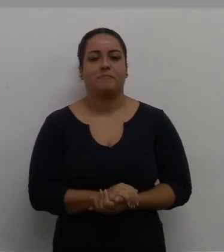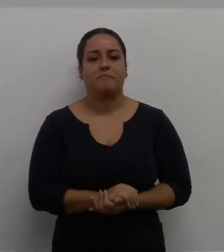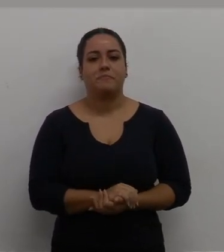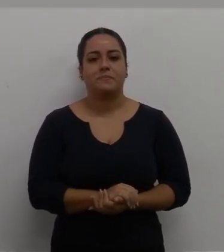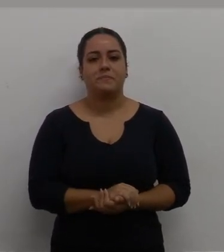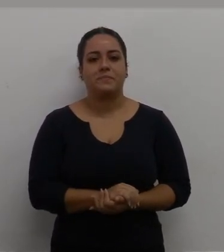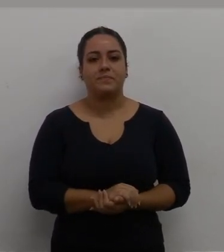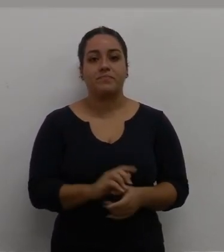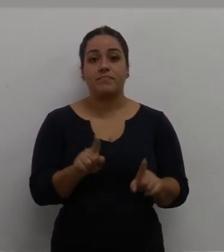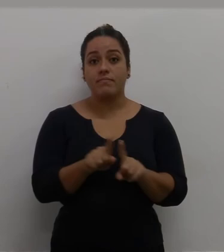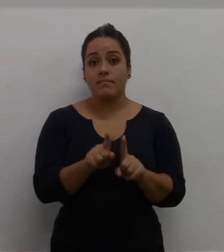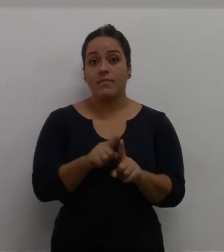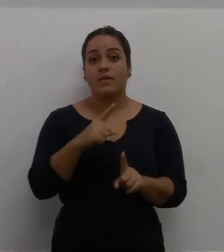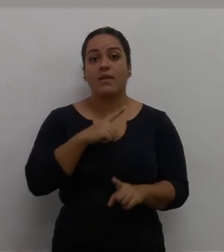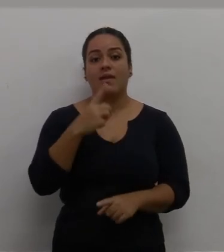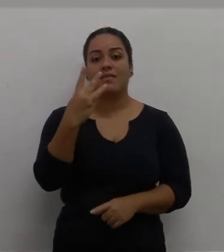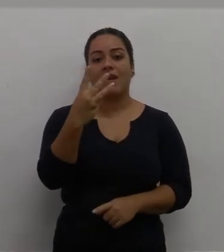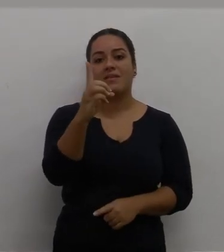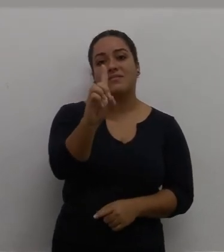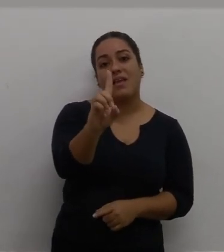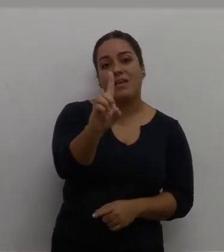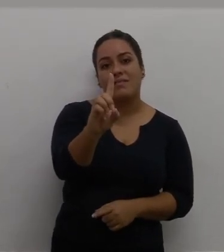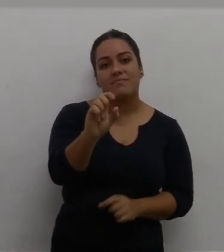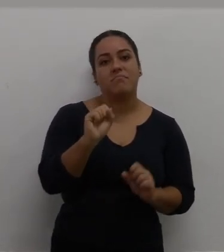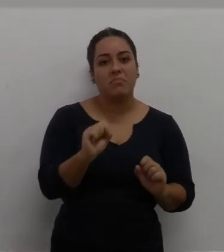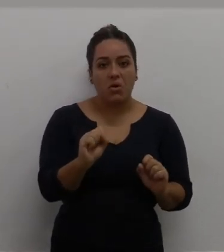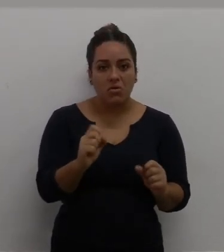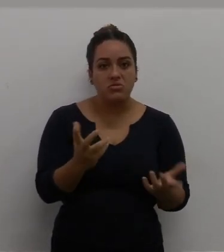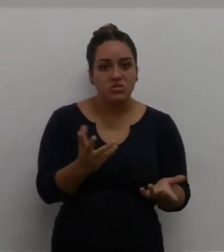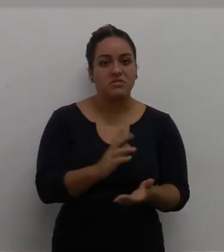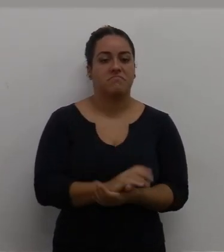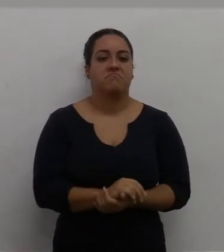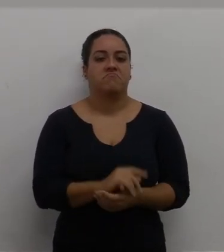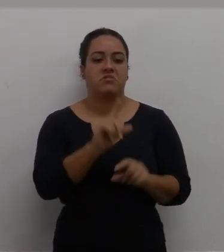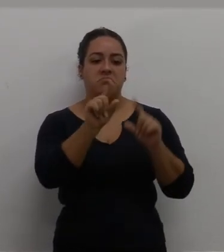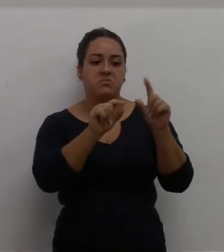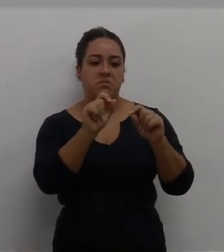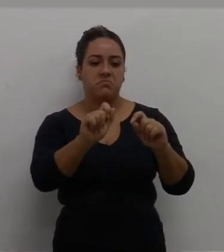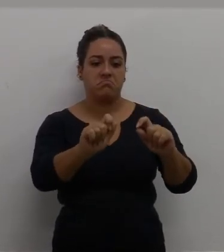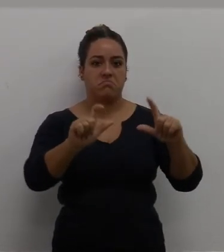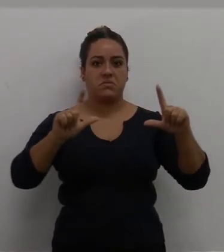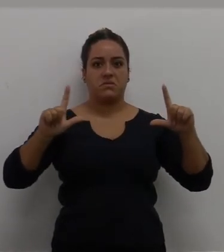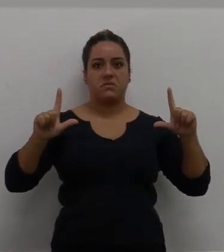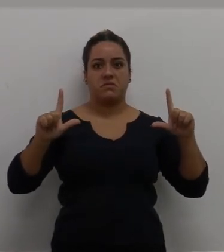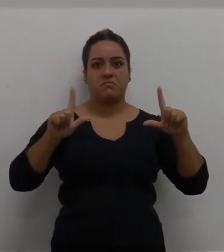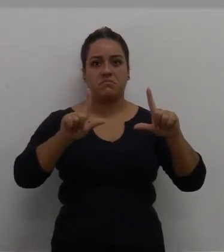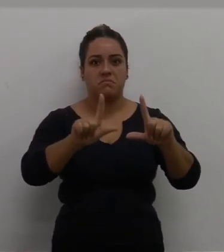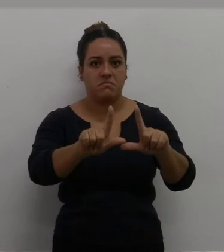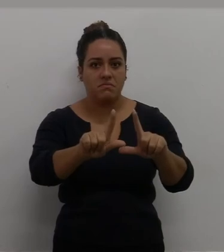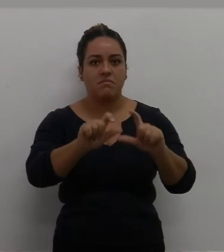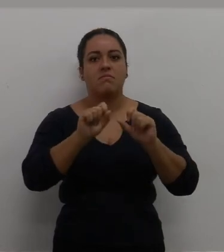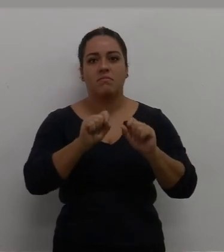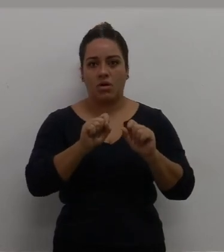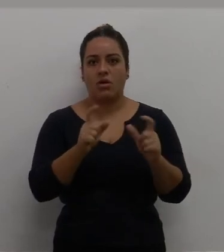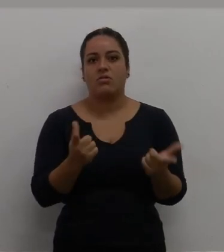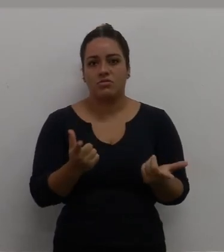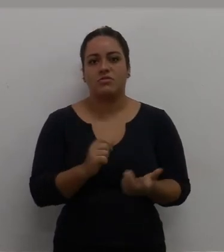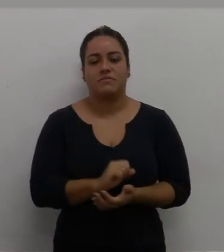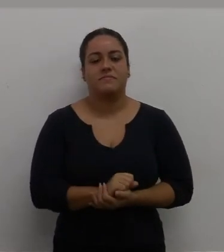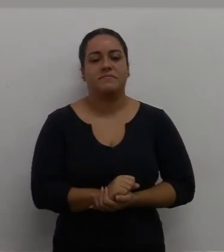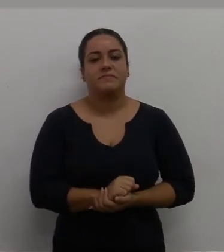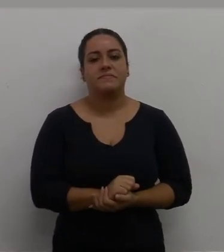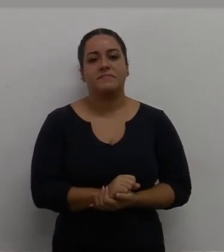interessante. Ok? Temos recursos como 3D, tá? Como maximizar, que ele amplia o